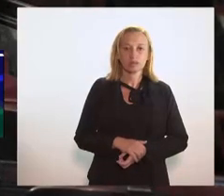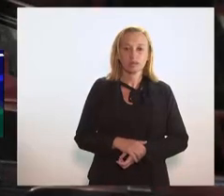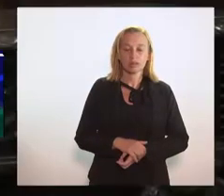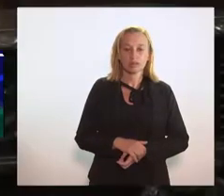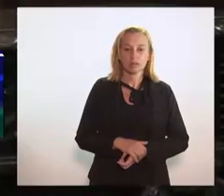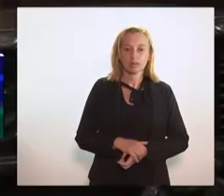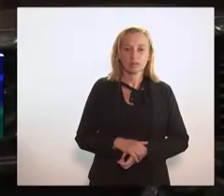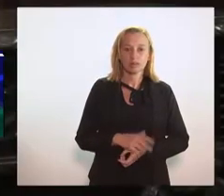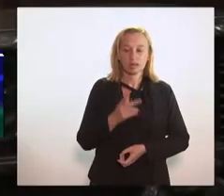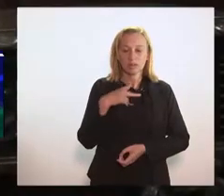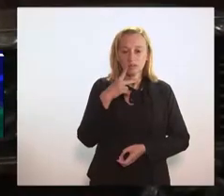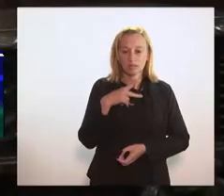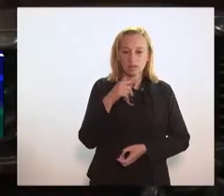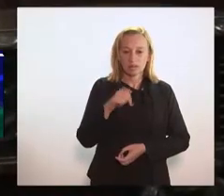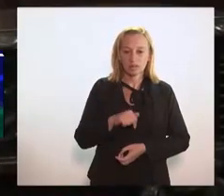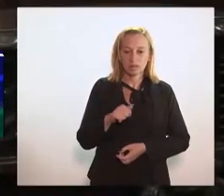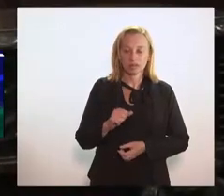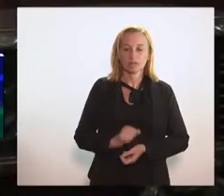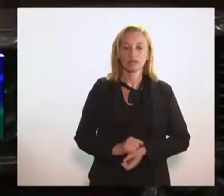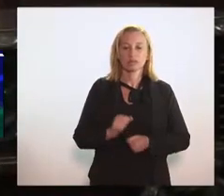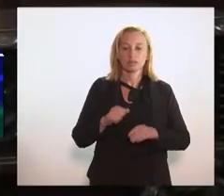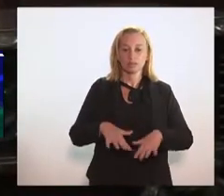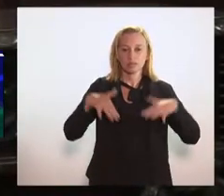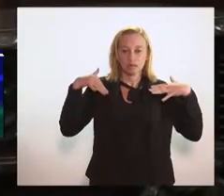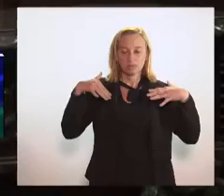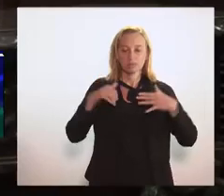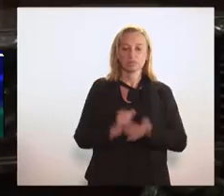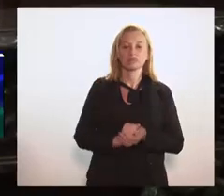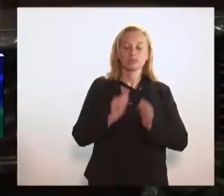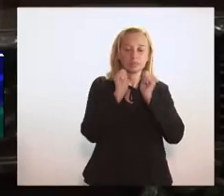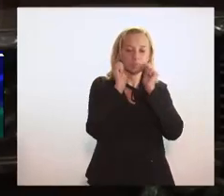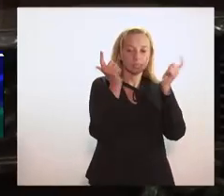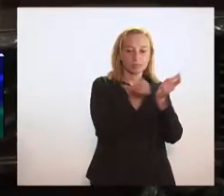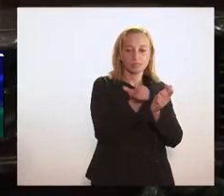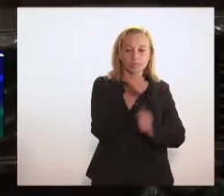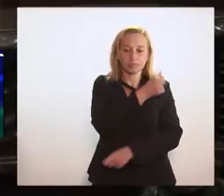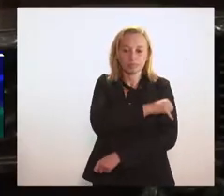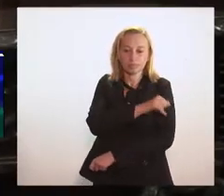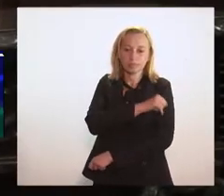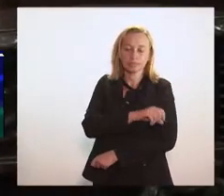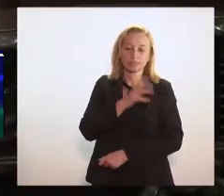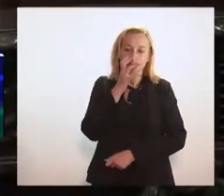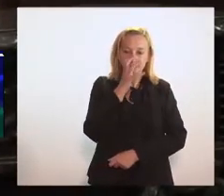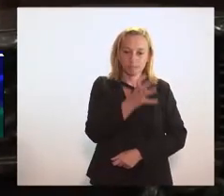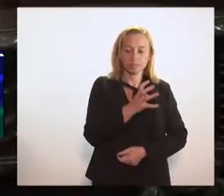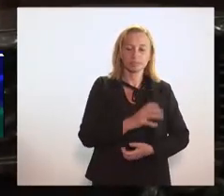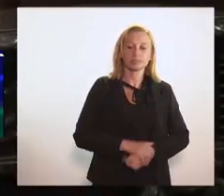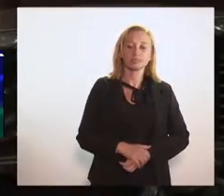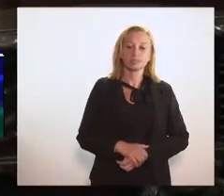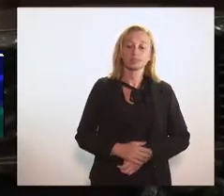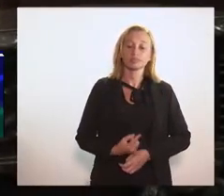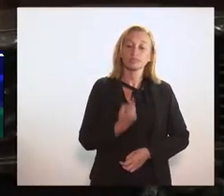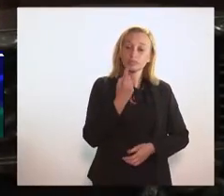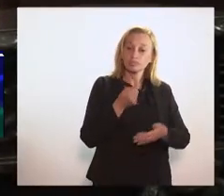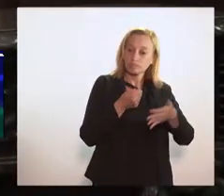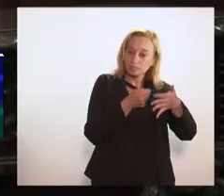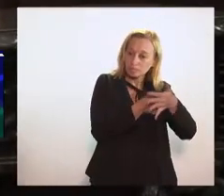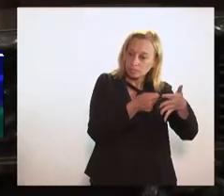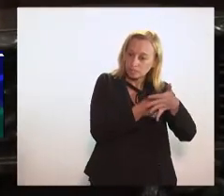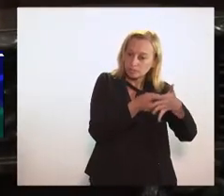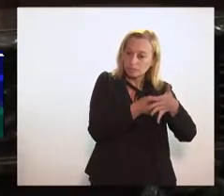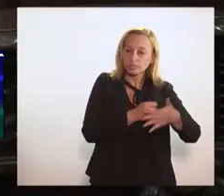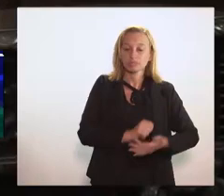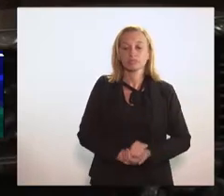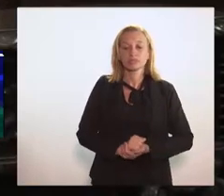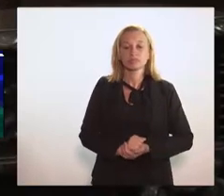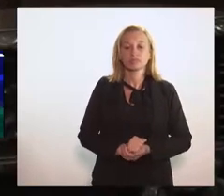a palavra no plenário da Assembleia Legislativa do Rio de Janeiro para fazer uma denúncia. Uma denúncia sobre